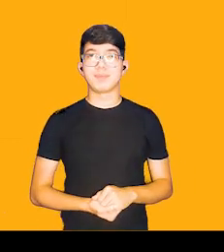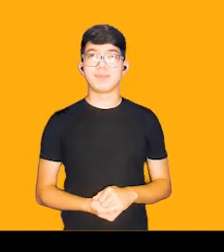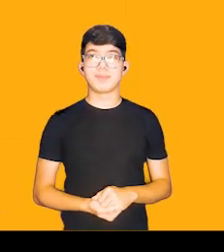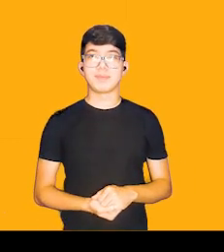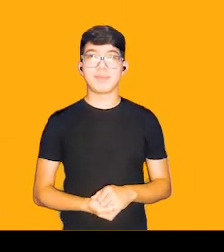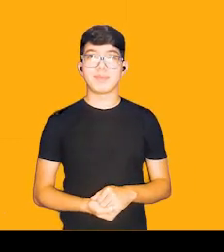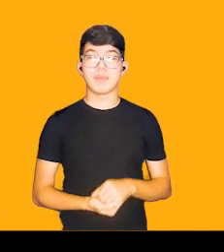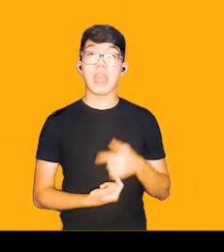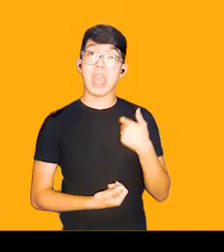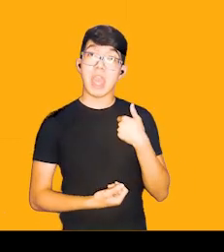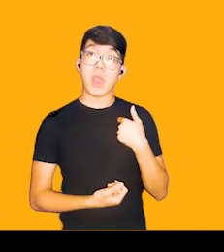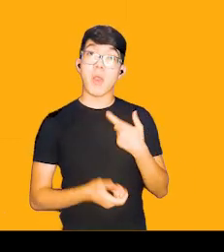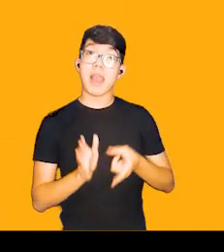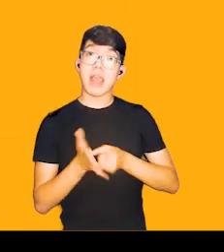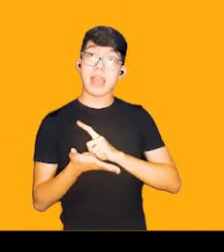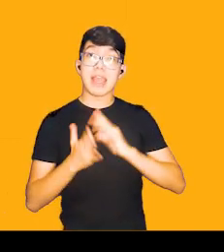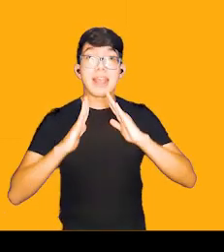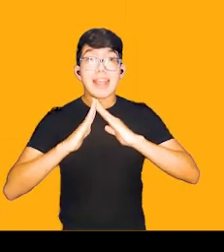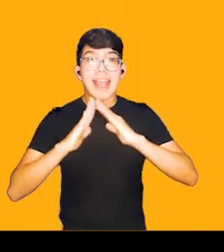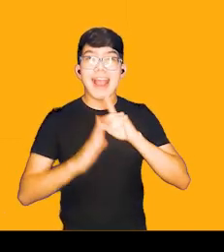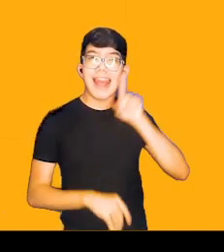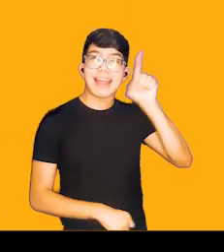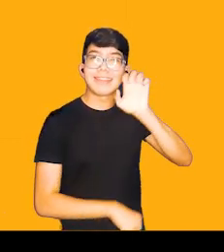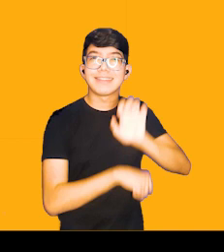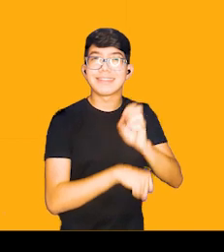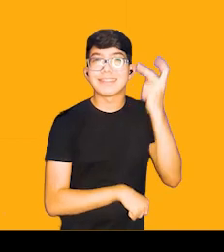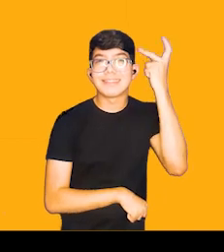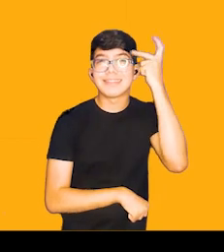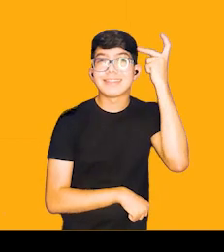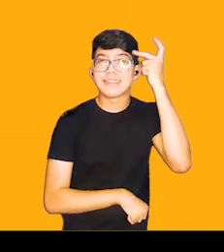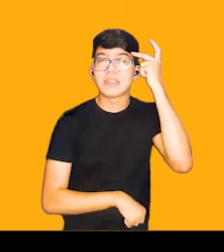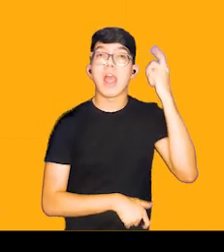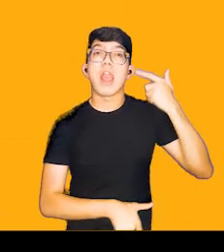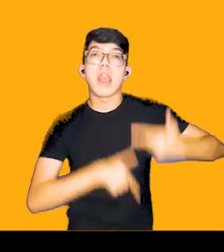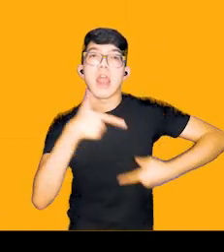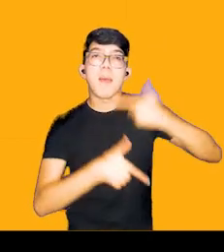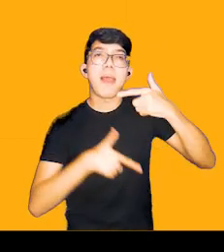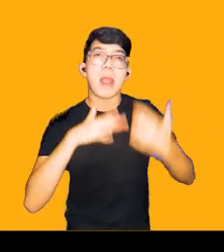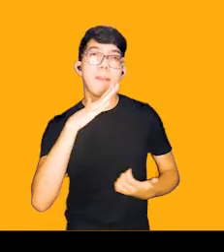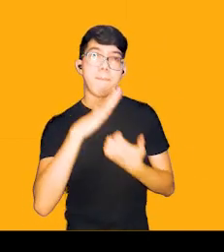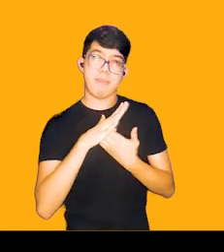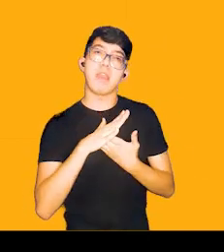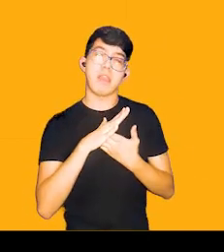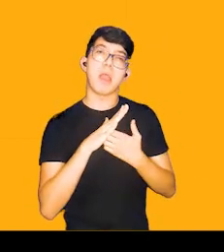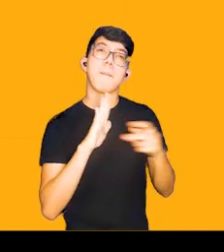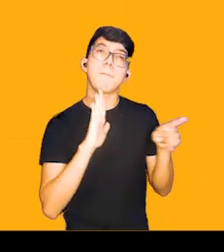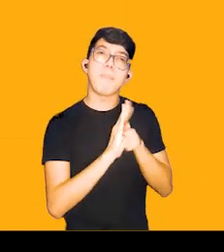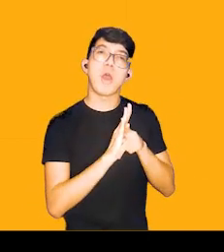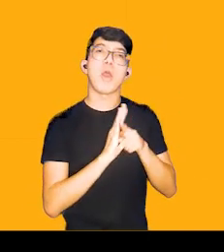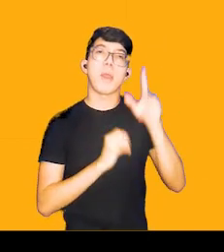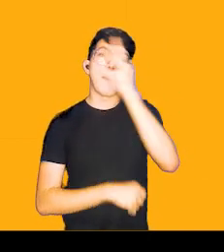primeira oportunidade que eu tive, eu morava em São Paulo. Estava trabalhando numa empresa ligada à Prefeitura de São